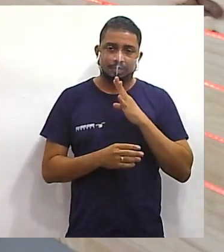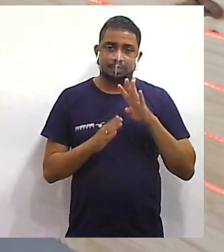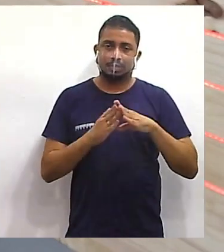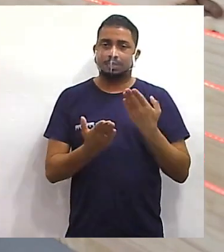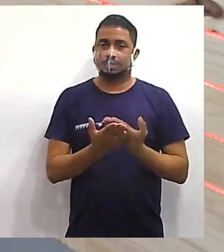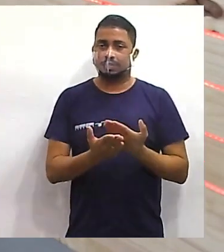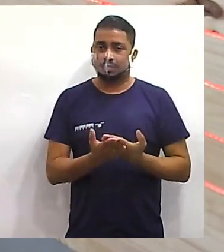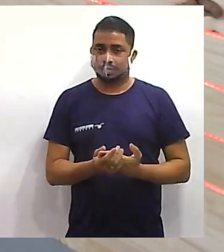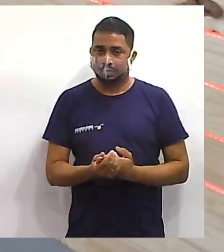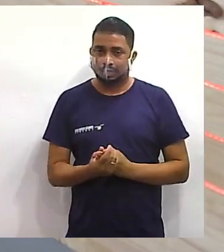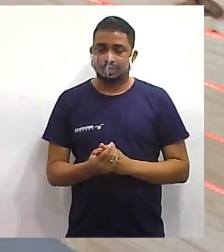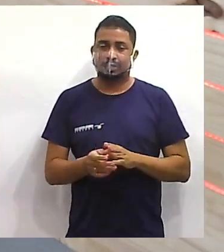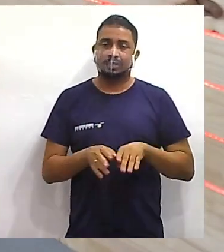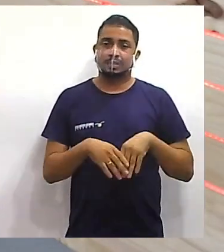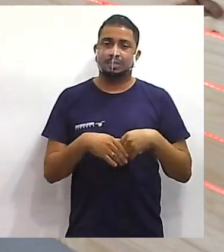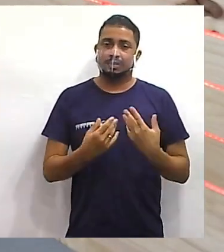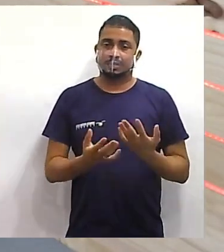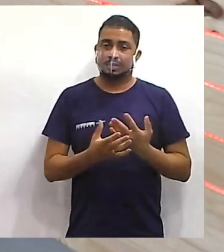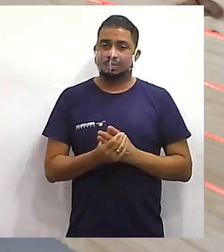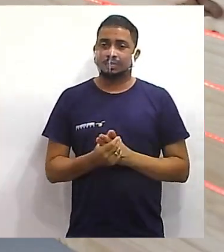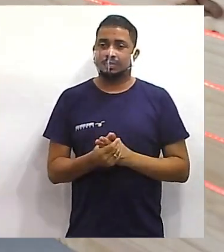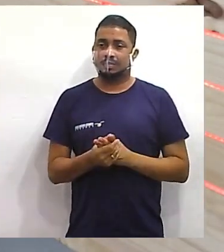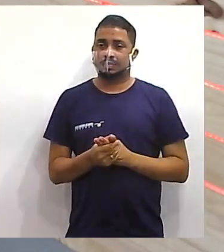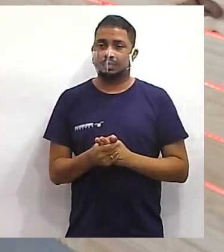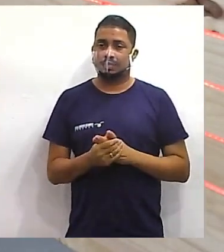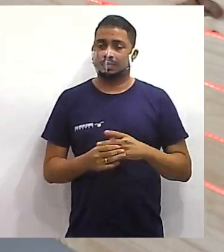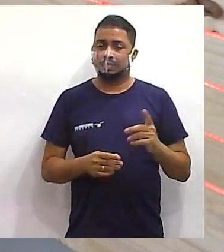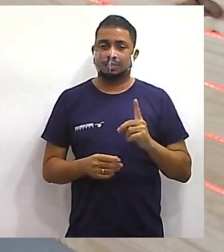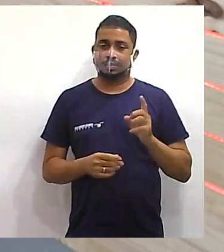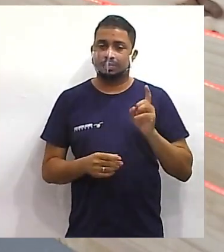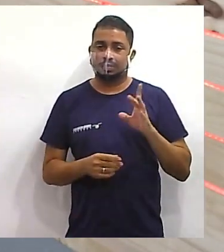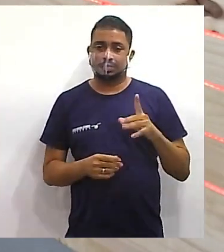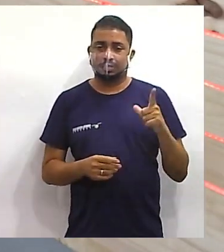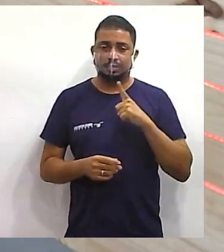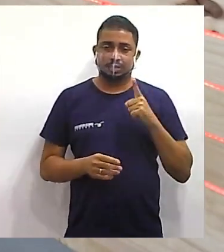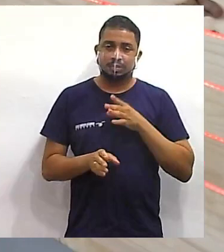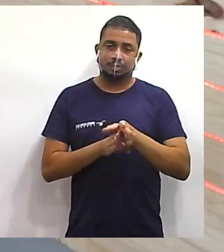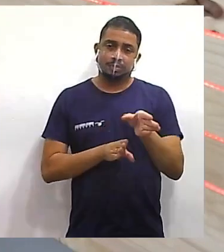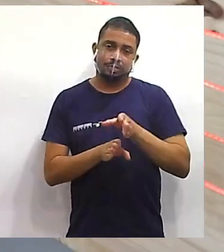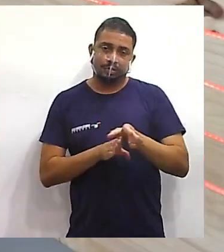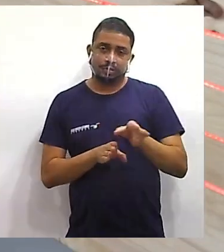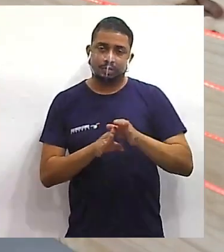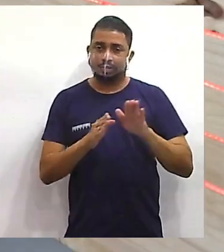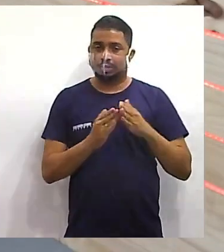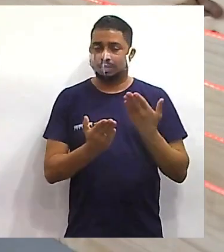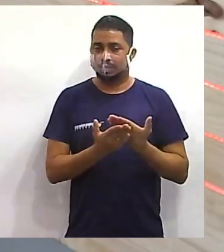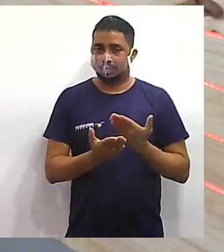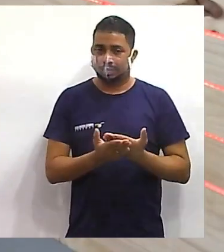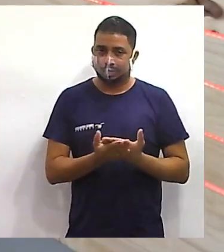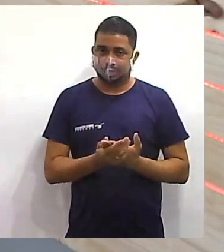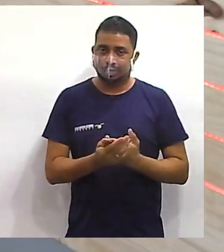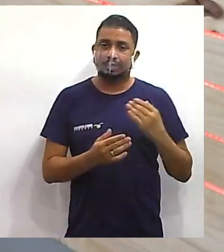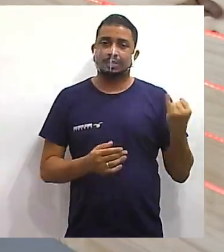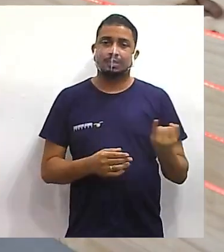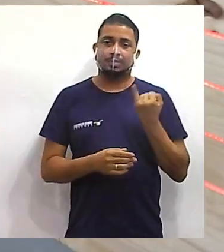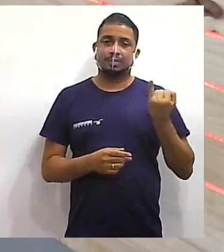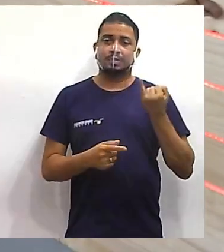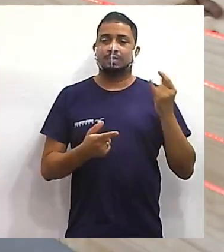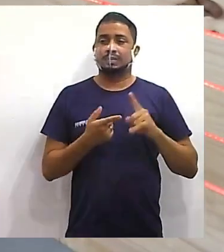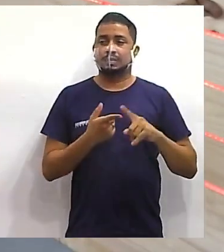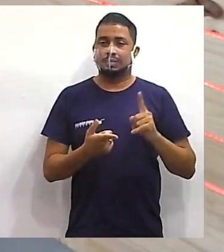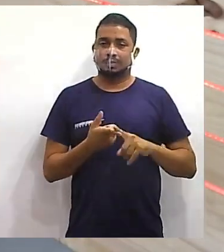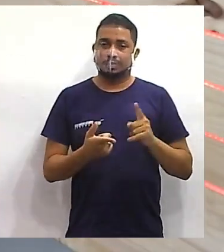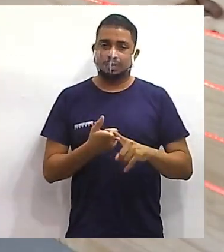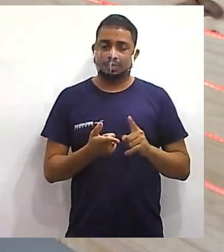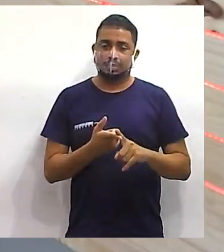escola. Então, assim, não adianta existir o conselho escolar. Meia dúzia. É importante também